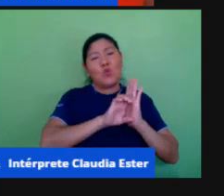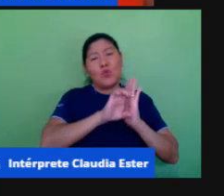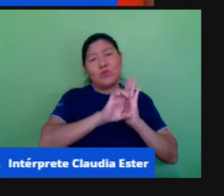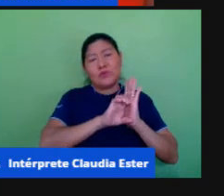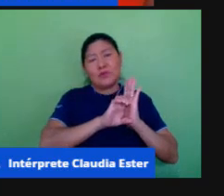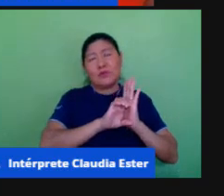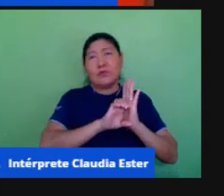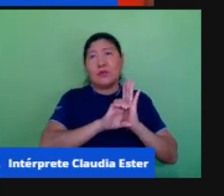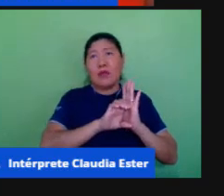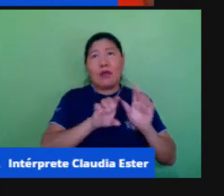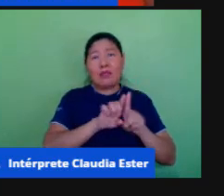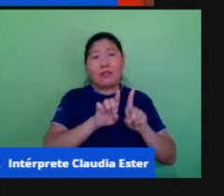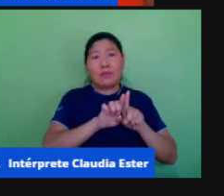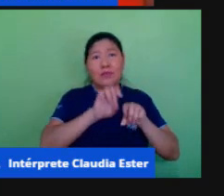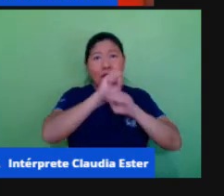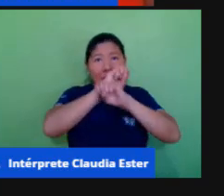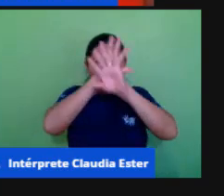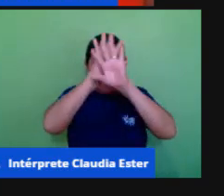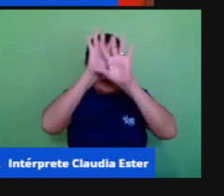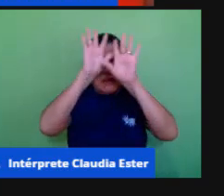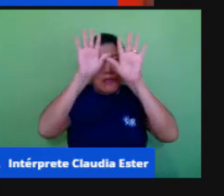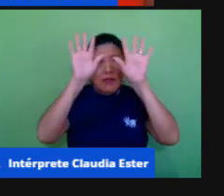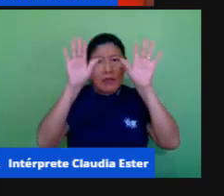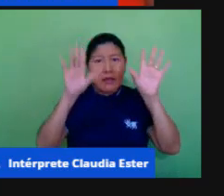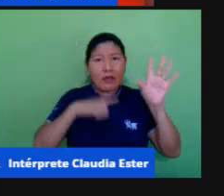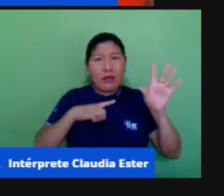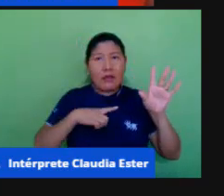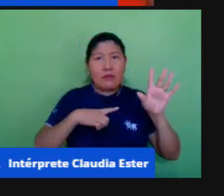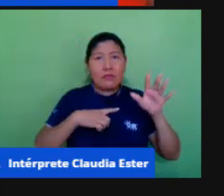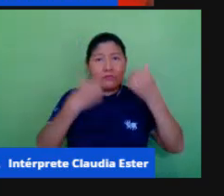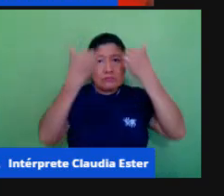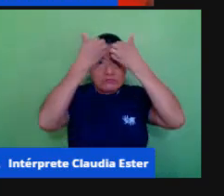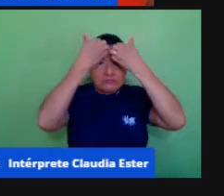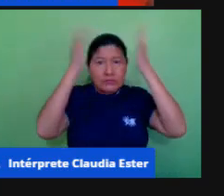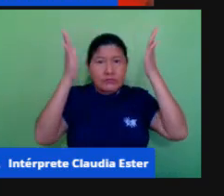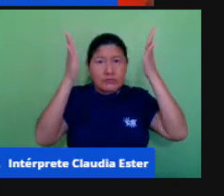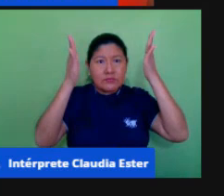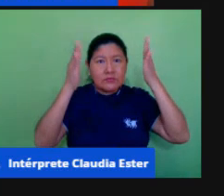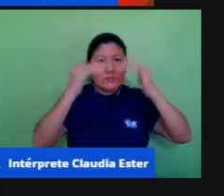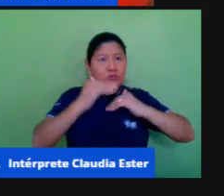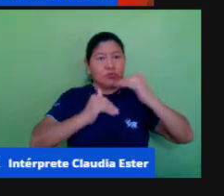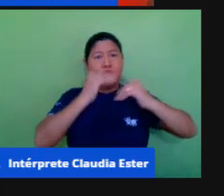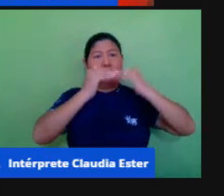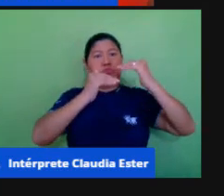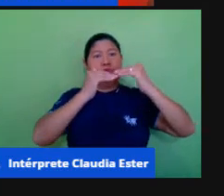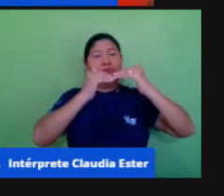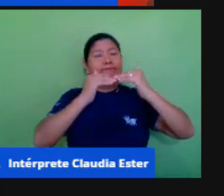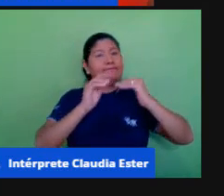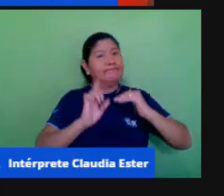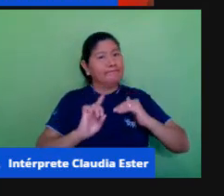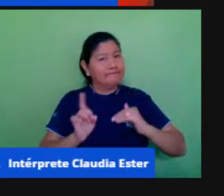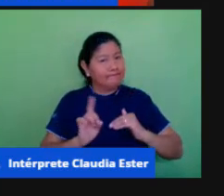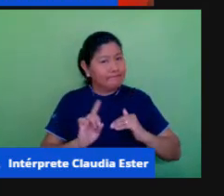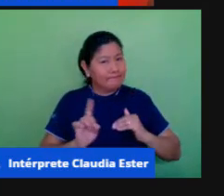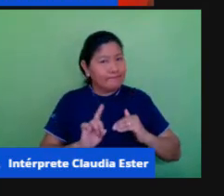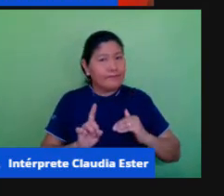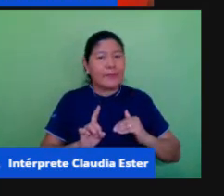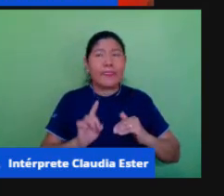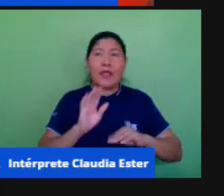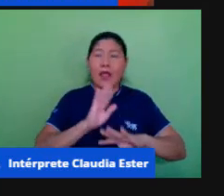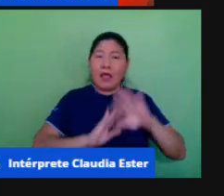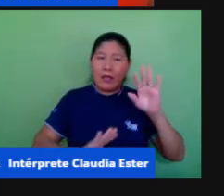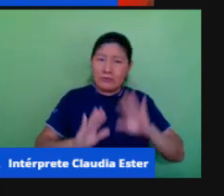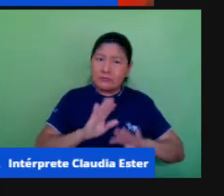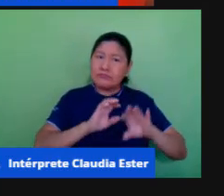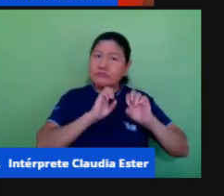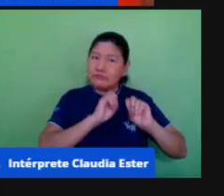tem pouco conhecimento técnico. Isso é totalmente distorcido, tá? O ensino híbrido pode ser para mim, para você,